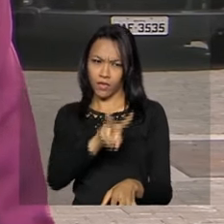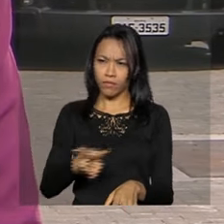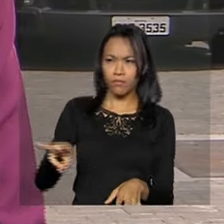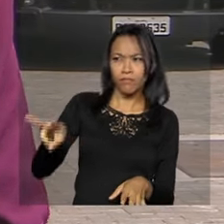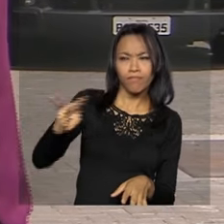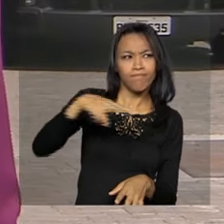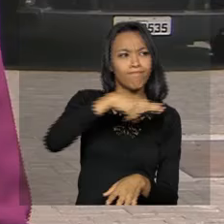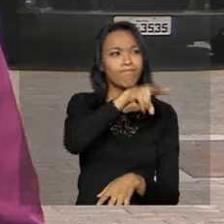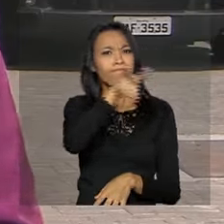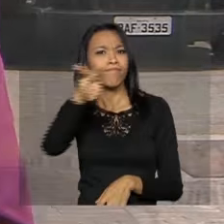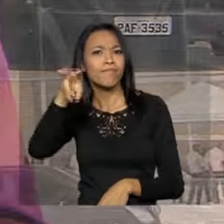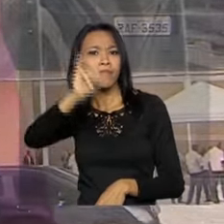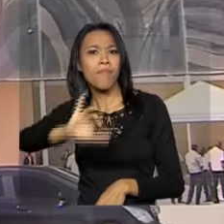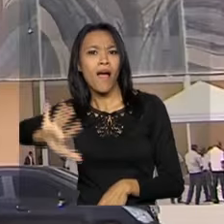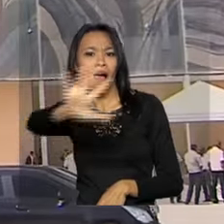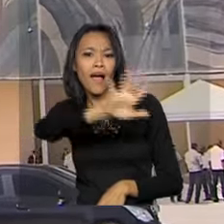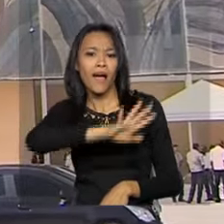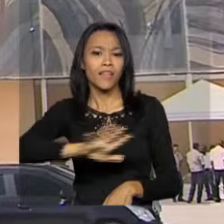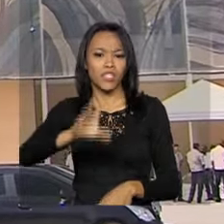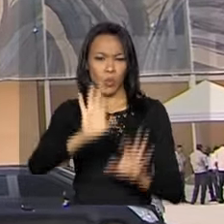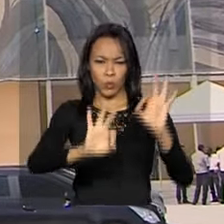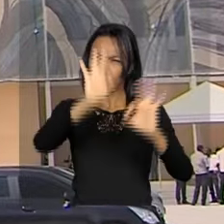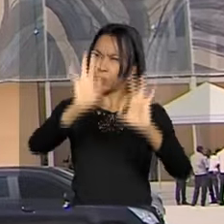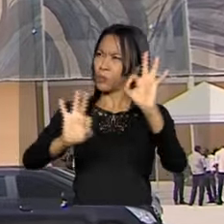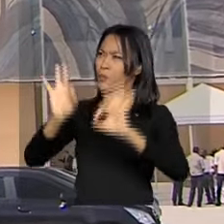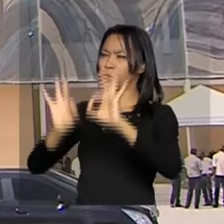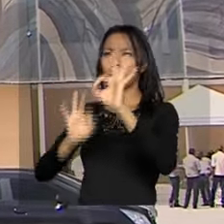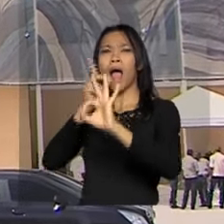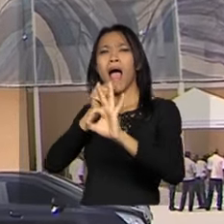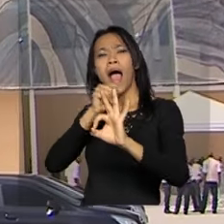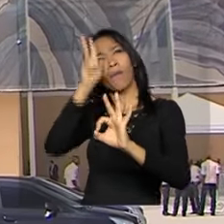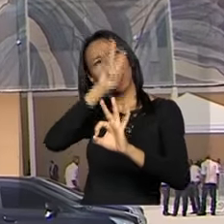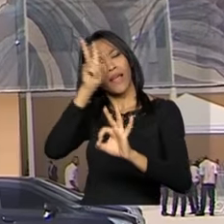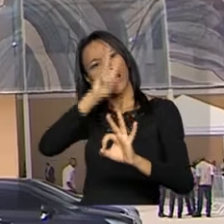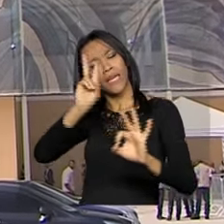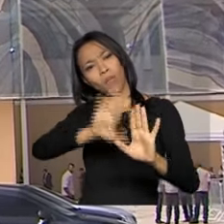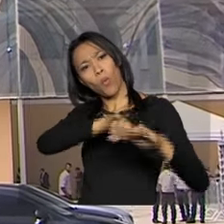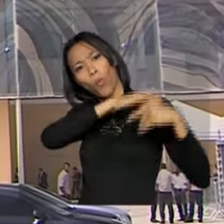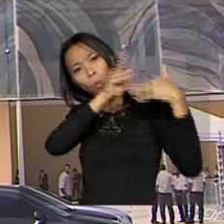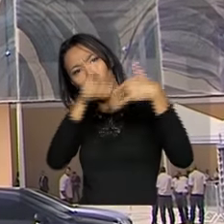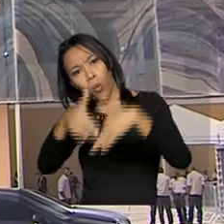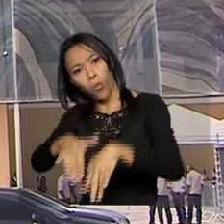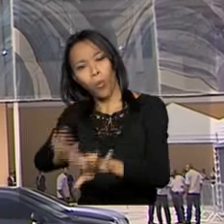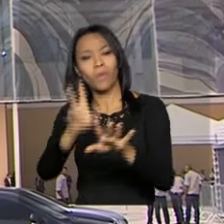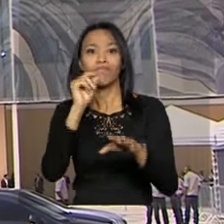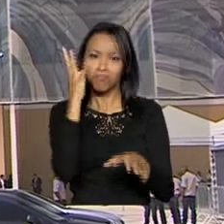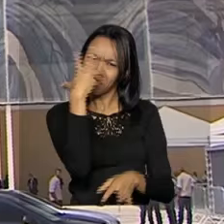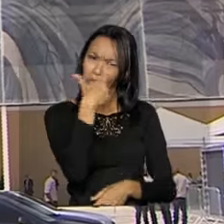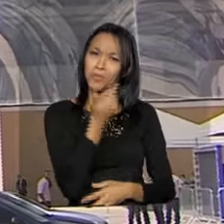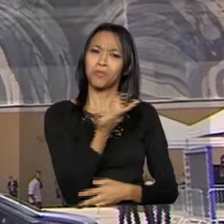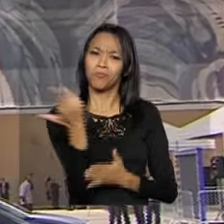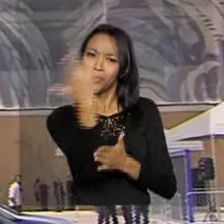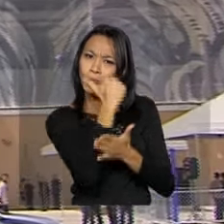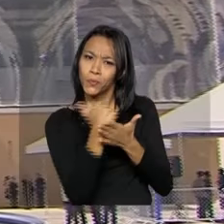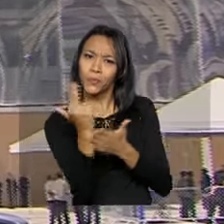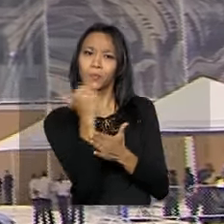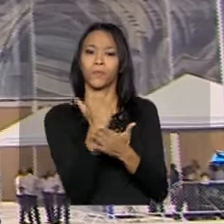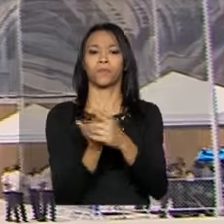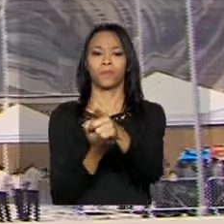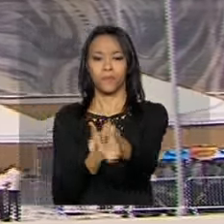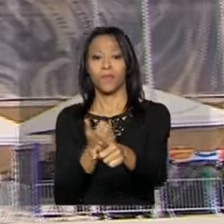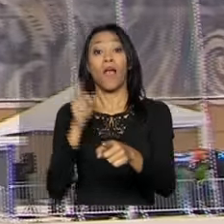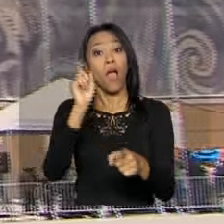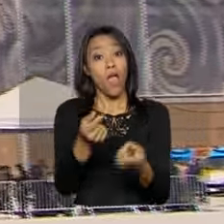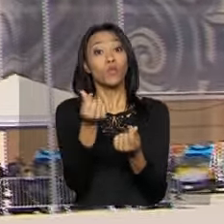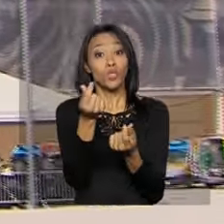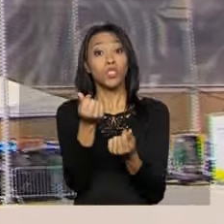da fachada dele, é todo ornamentado com pinturas que evocam a água, azul das águas, está bem bonito. Os recursos para a construção dessa arena são